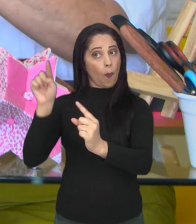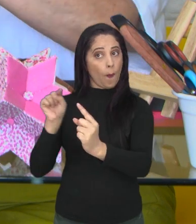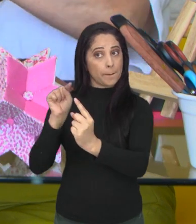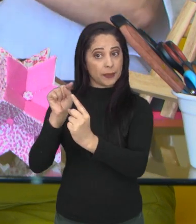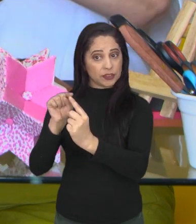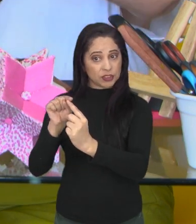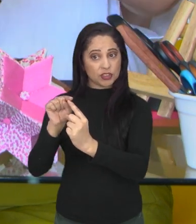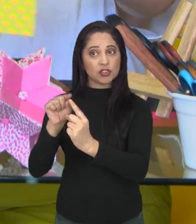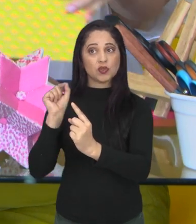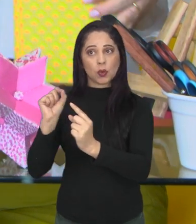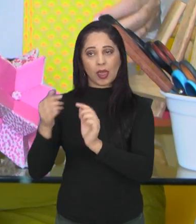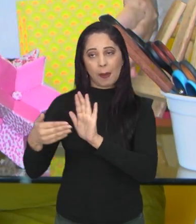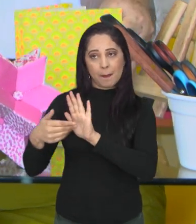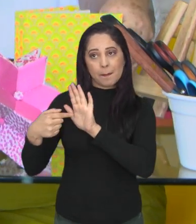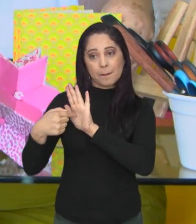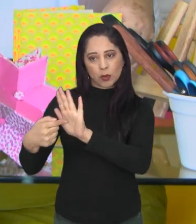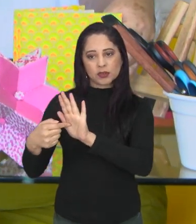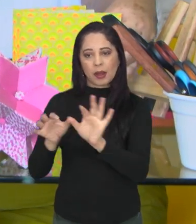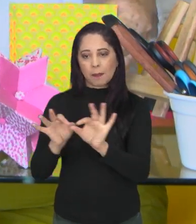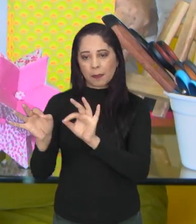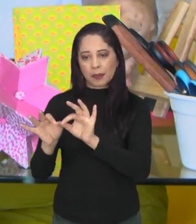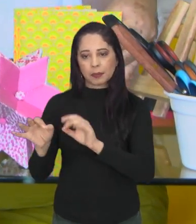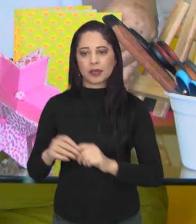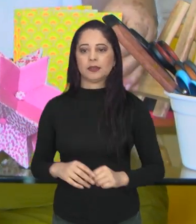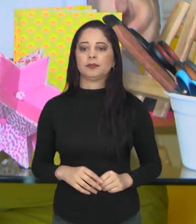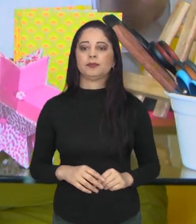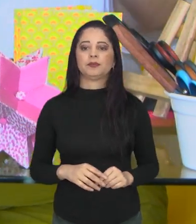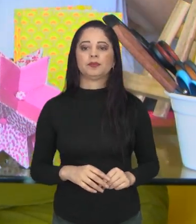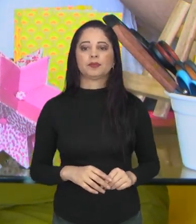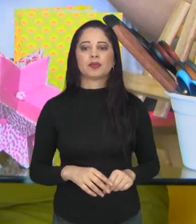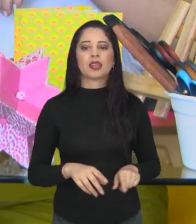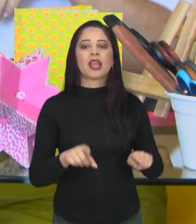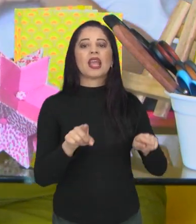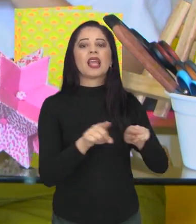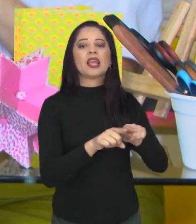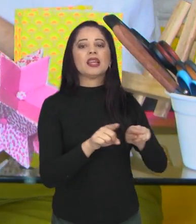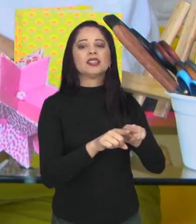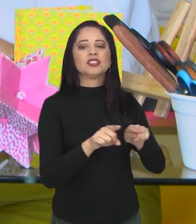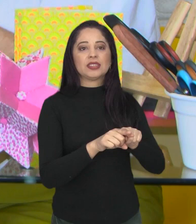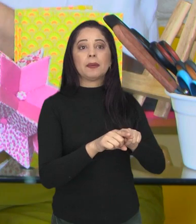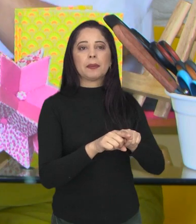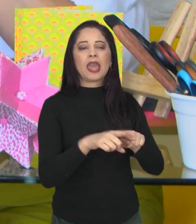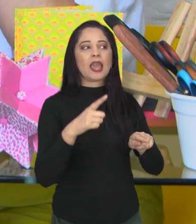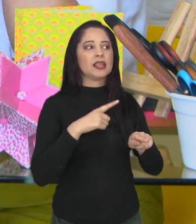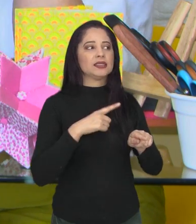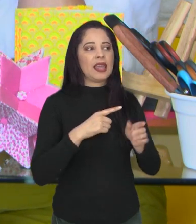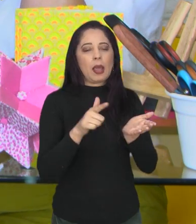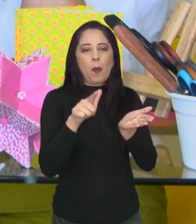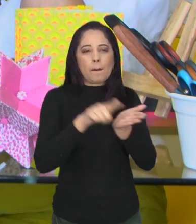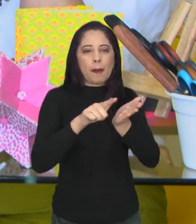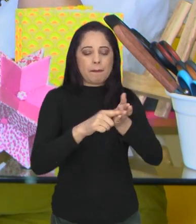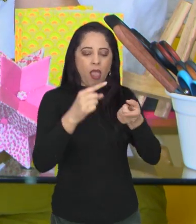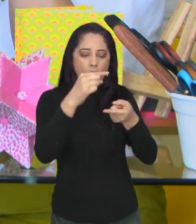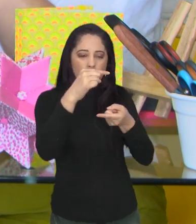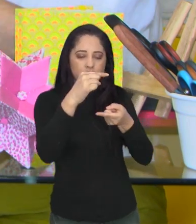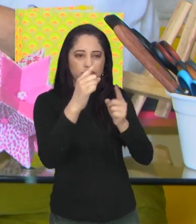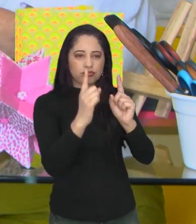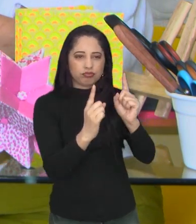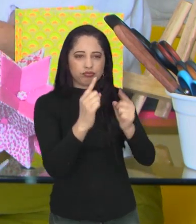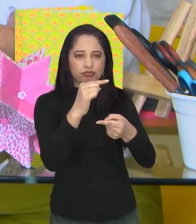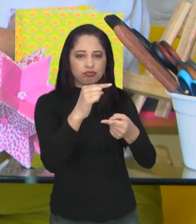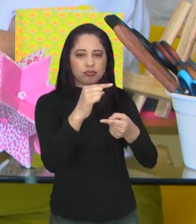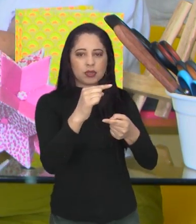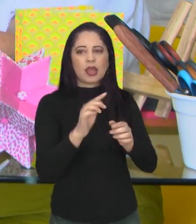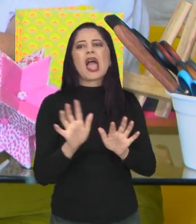que nós vamos estar fazendo hoje e esse também porta apostila post-it e ele é também